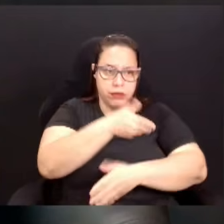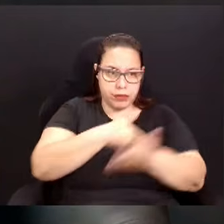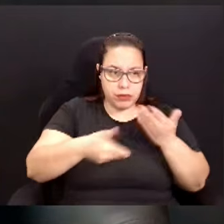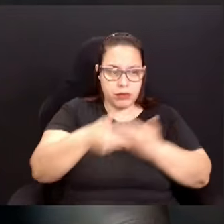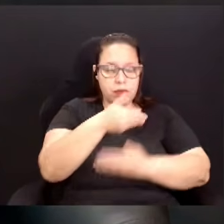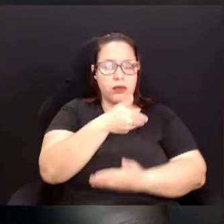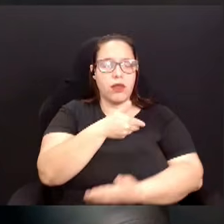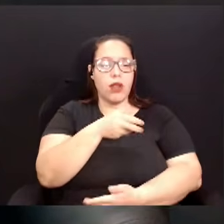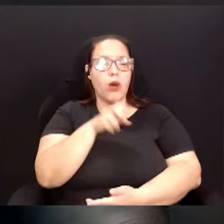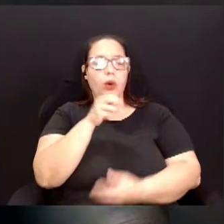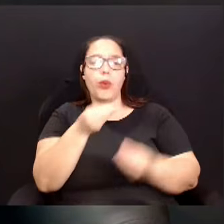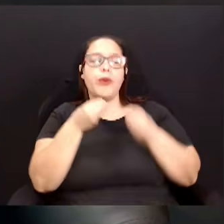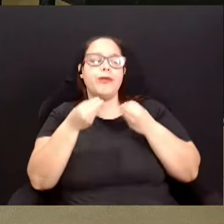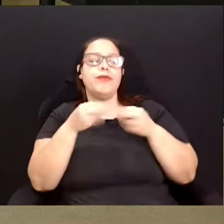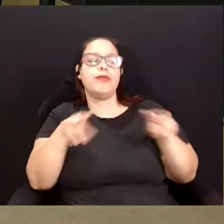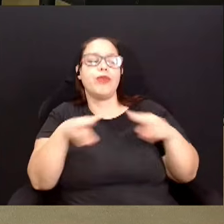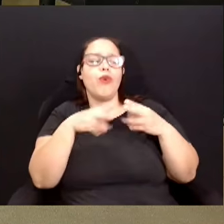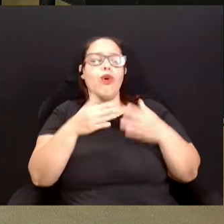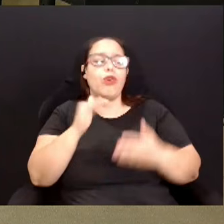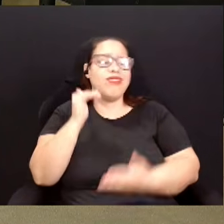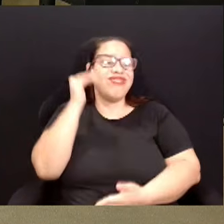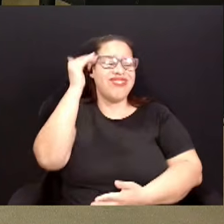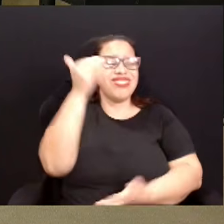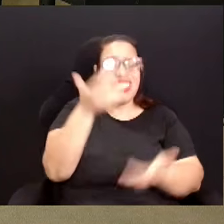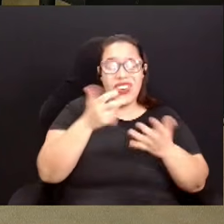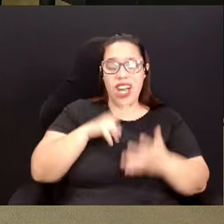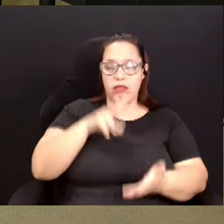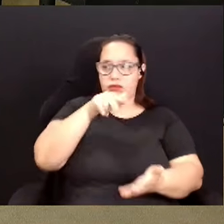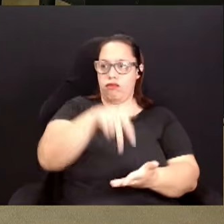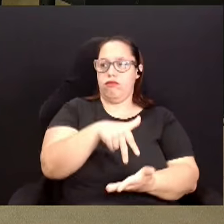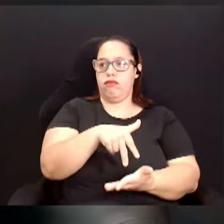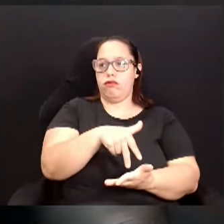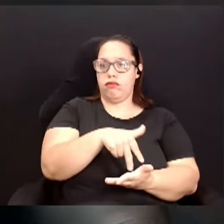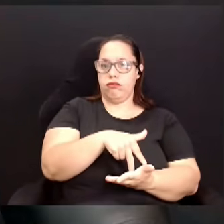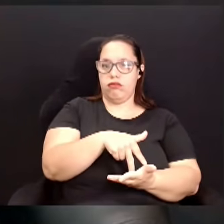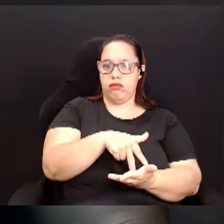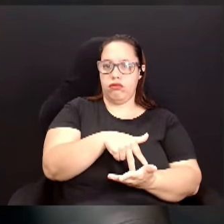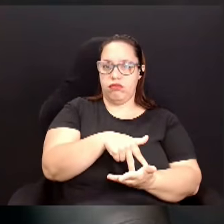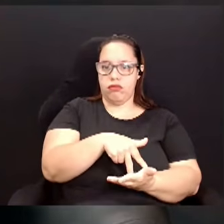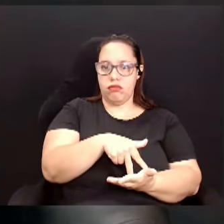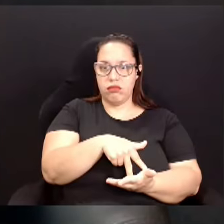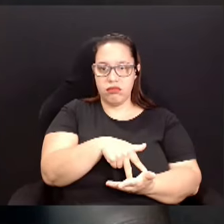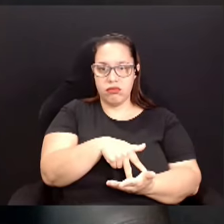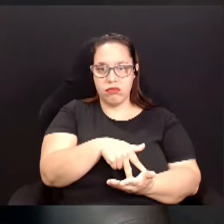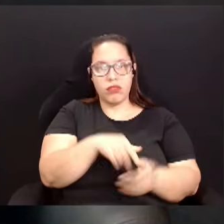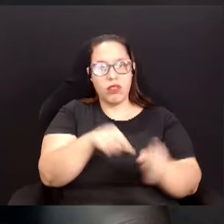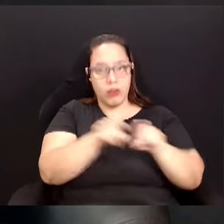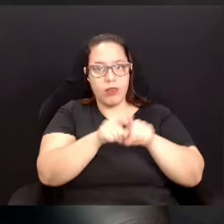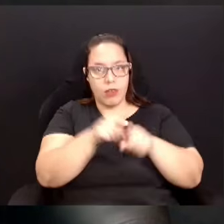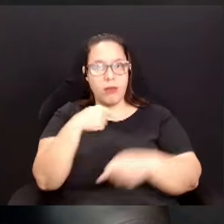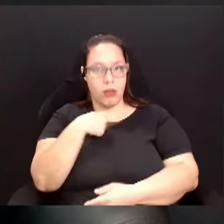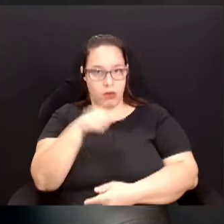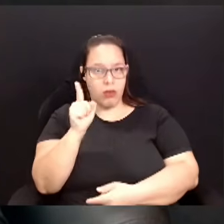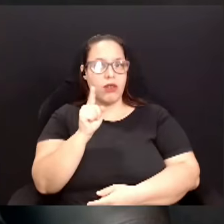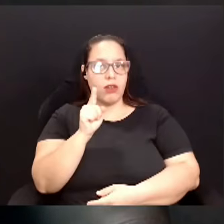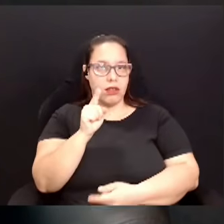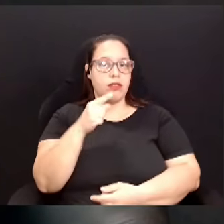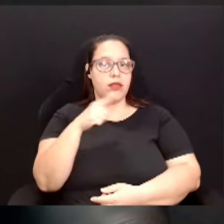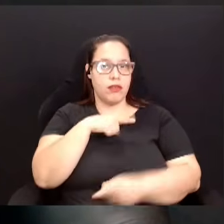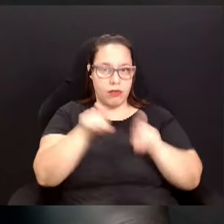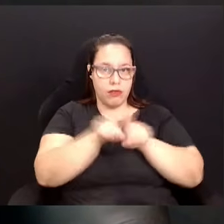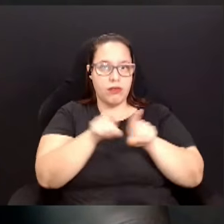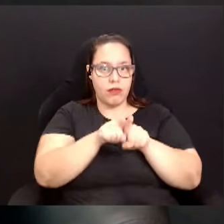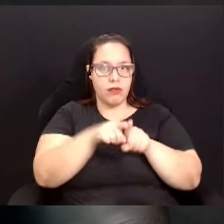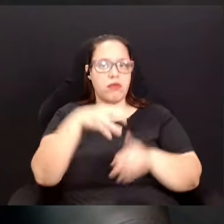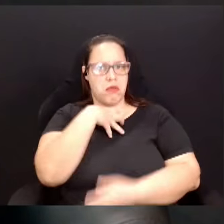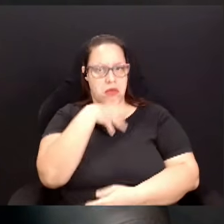vejo adulto, agora eu quero existir. Então, eu também fui. Eu também sinto isso. Nossa, eu sinto